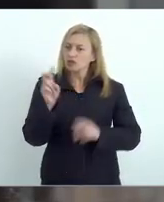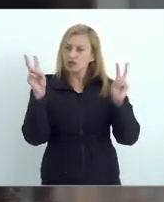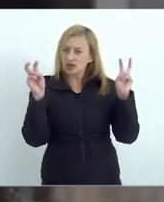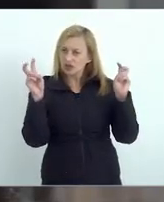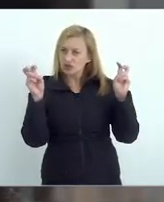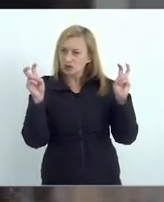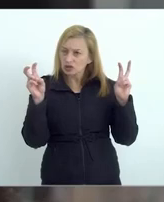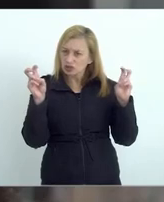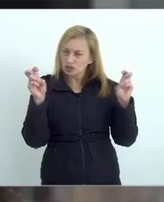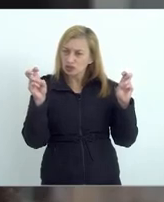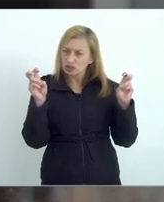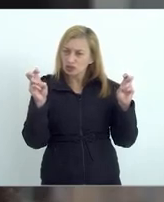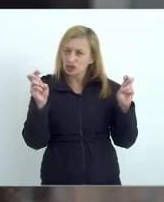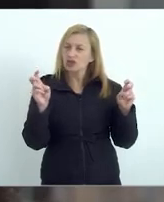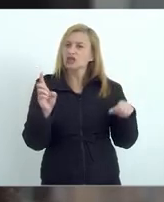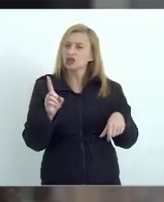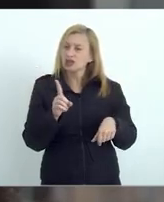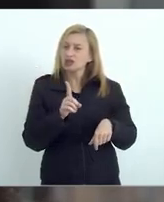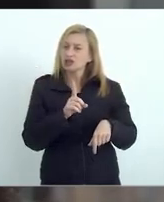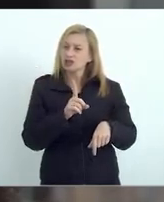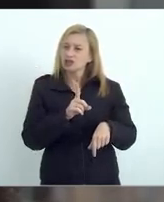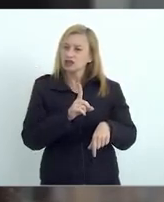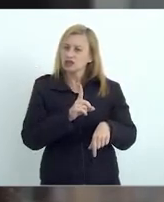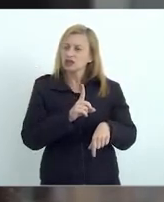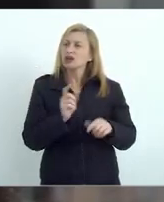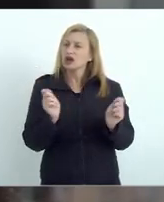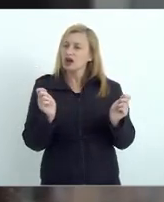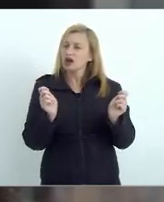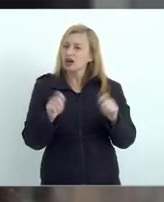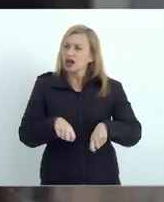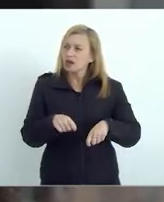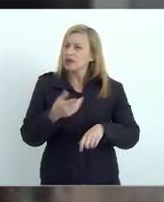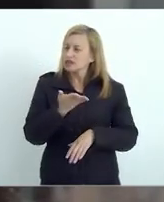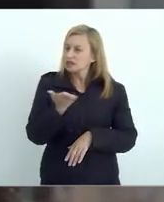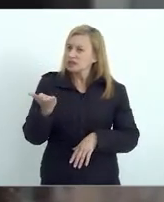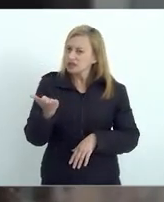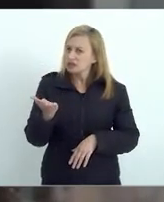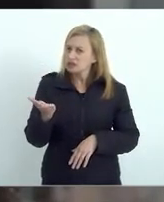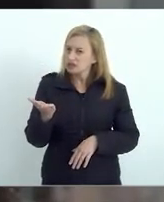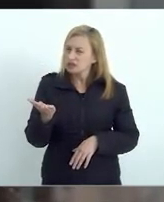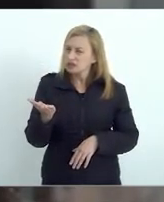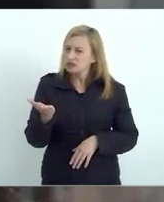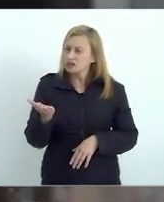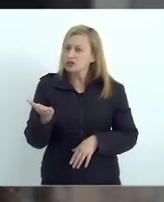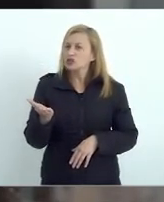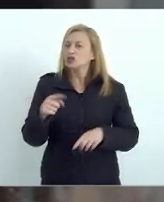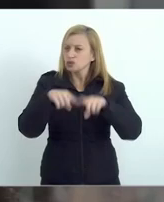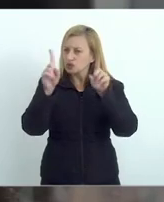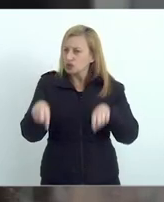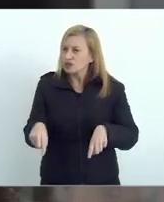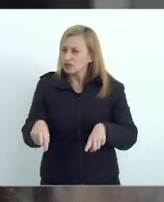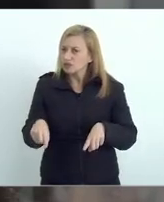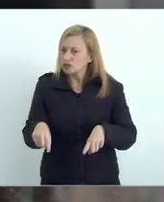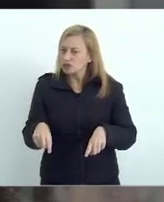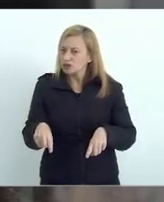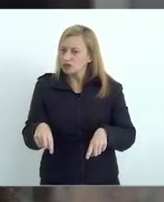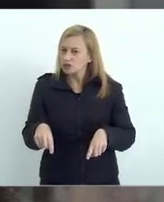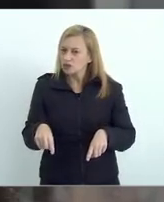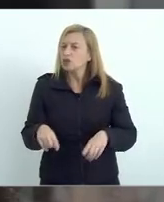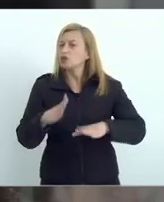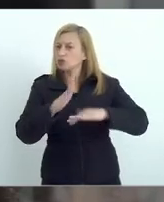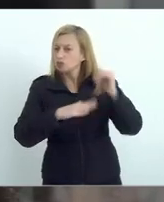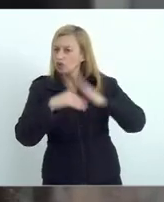e assim sendo convalidou a capacidade ou seja as condições do Servidor faz do